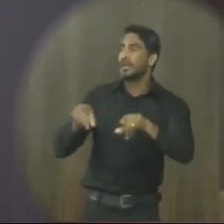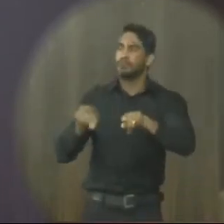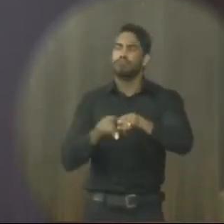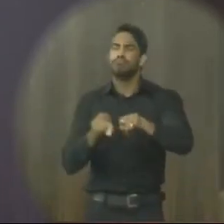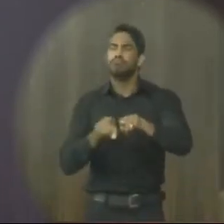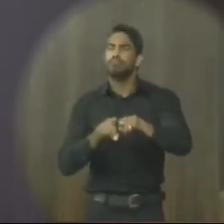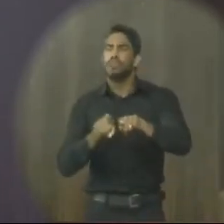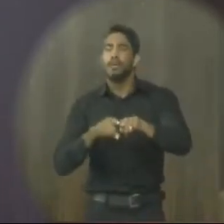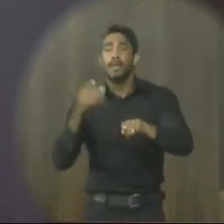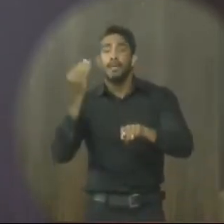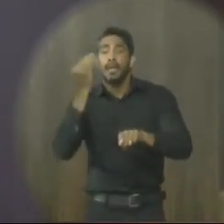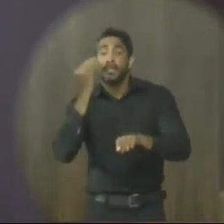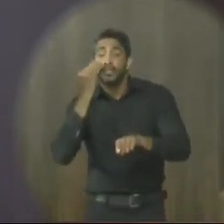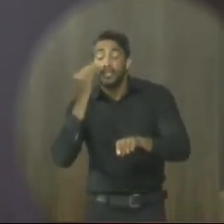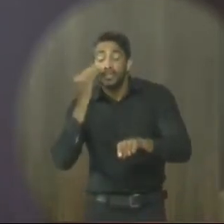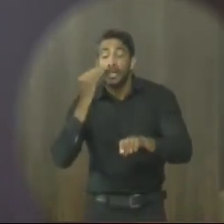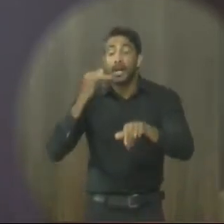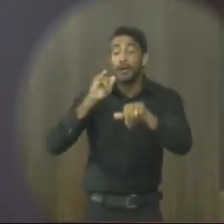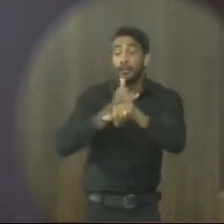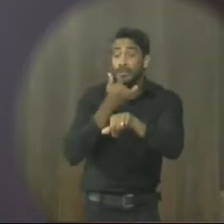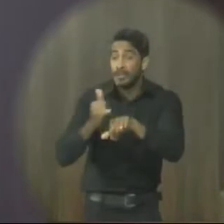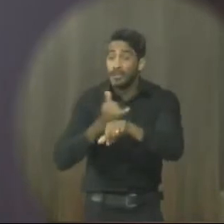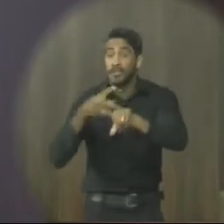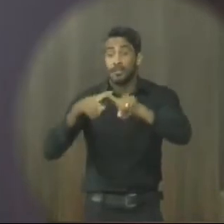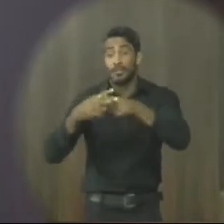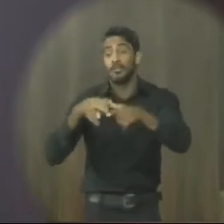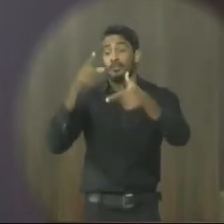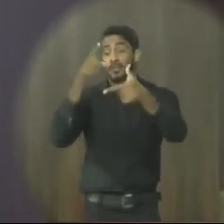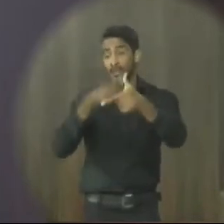tentar buscar uma alternativa, a gente tentar uma solução, né?